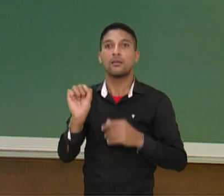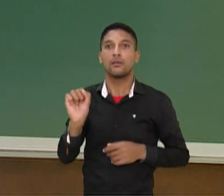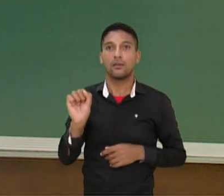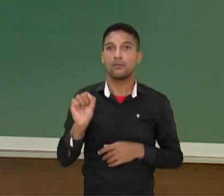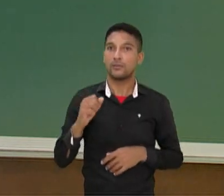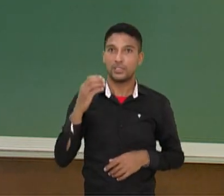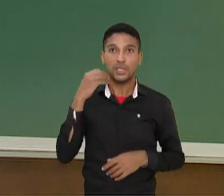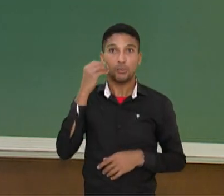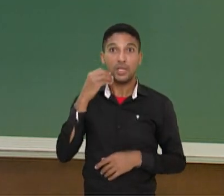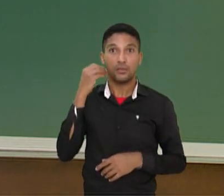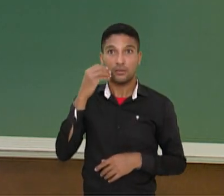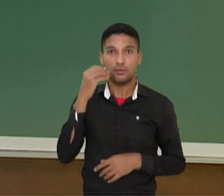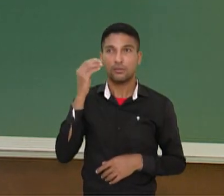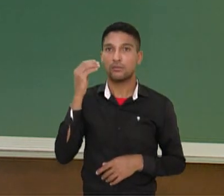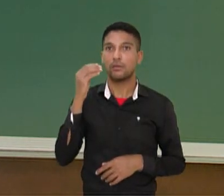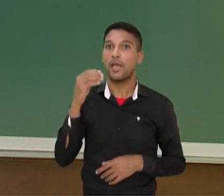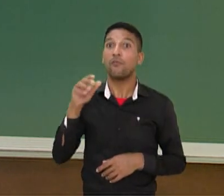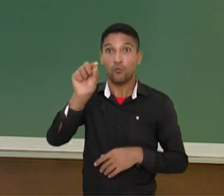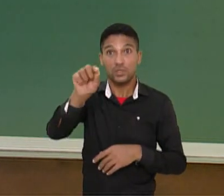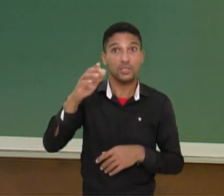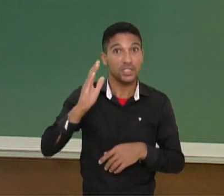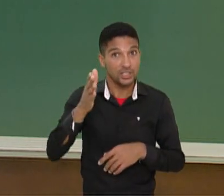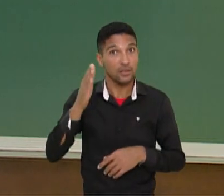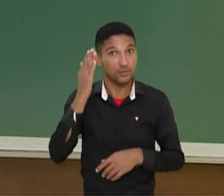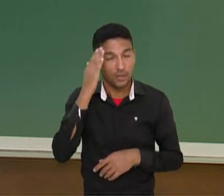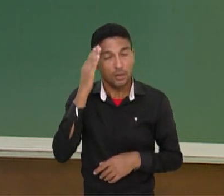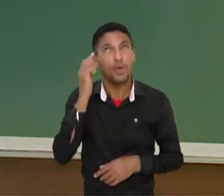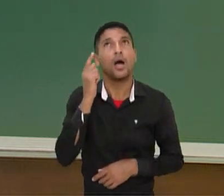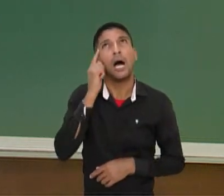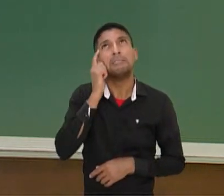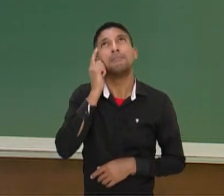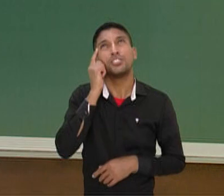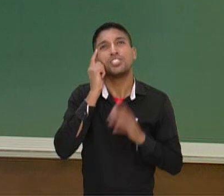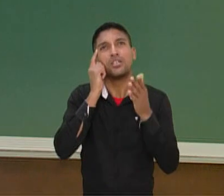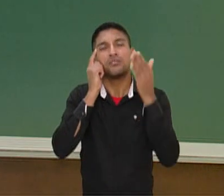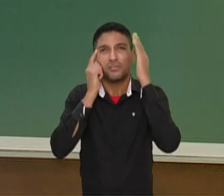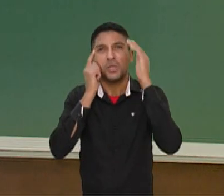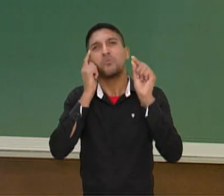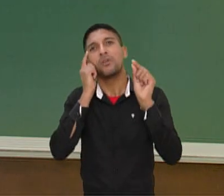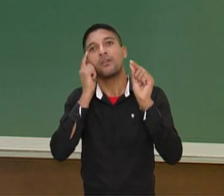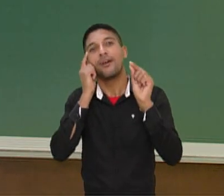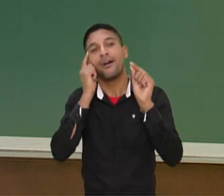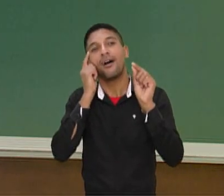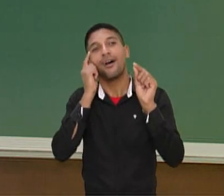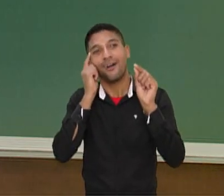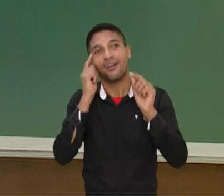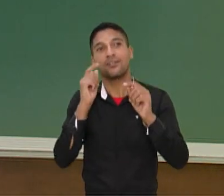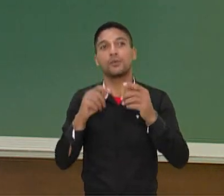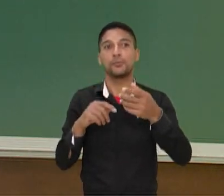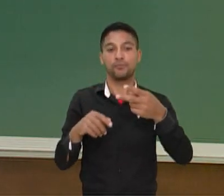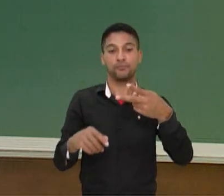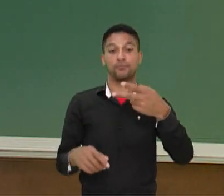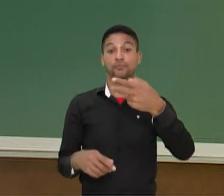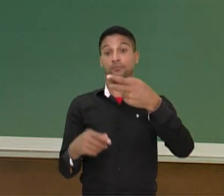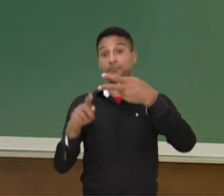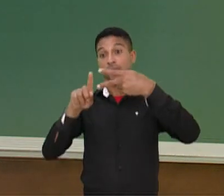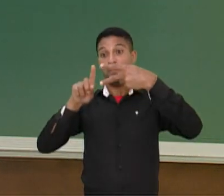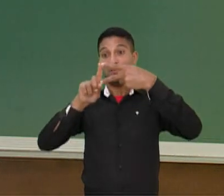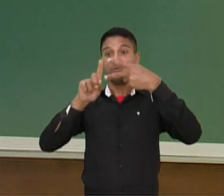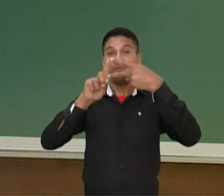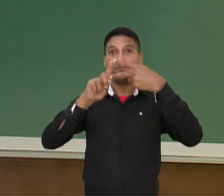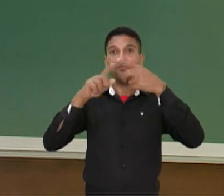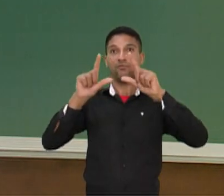internos, eu vou partir do que eu sei. O que eu sei? Que a soma dos ângulos internos de um triângulo,